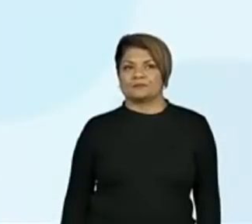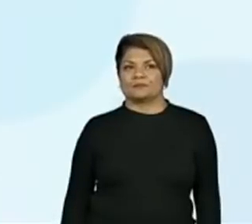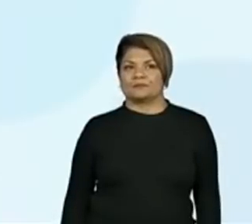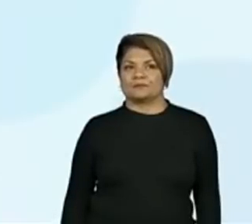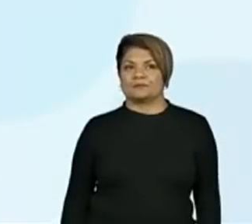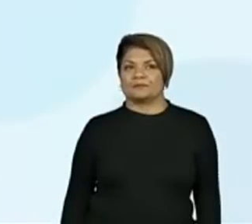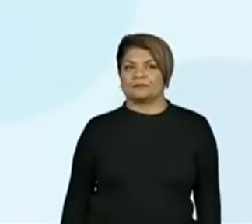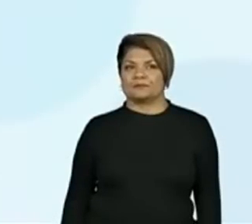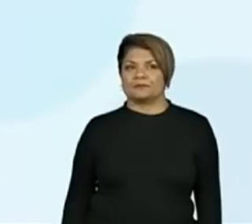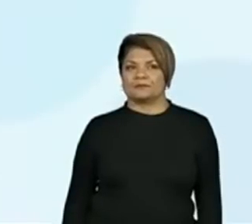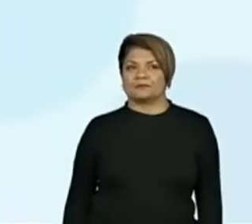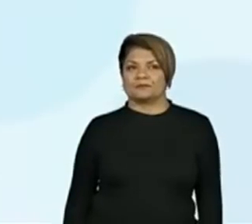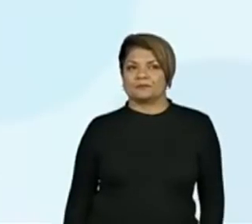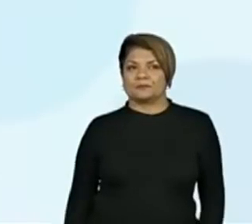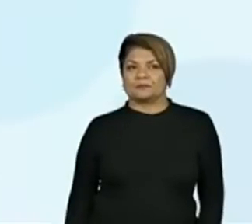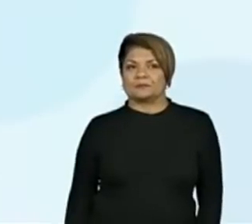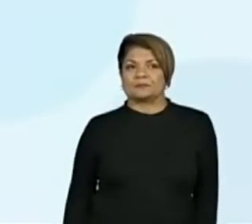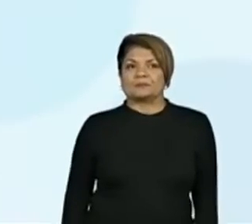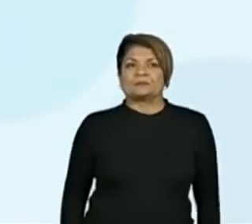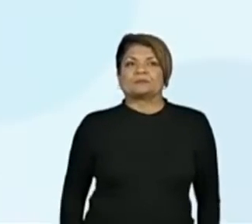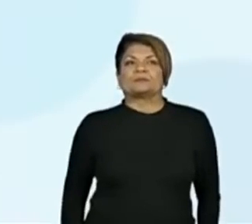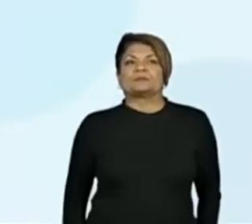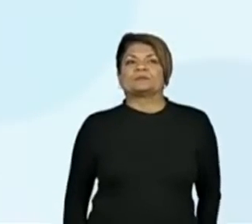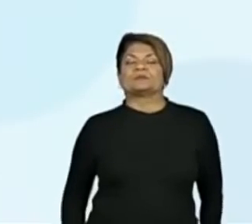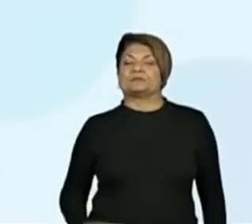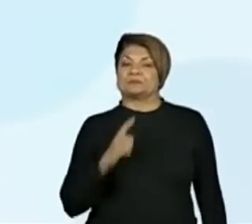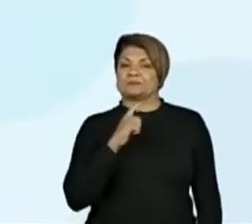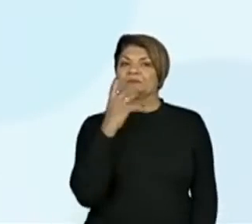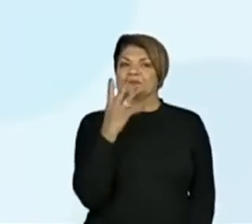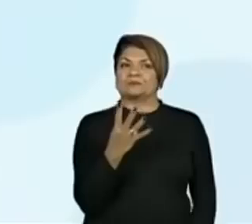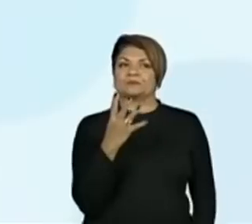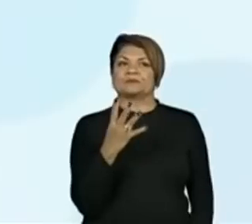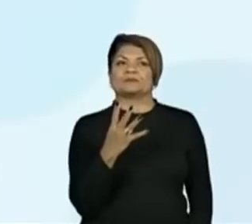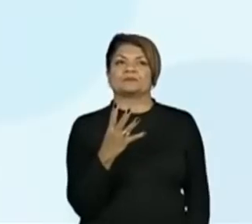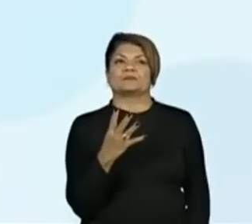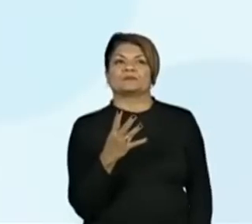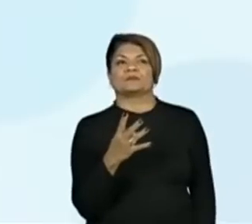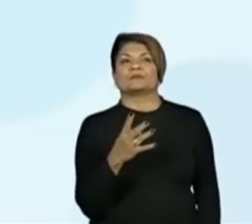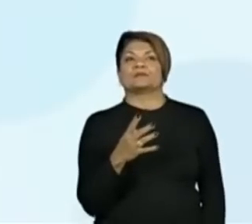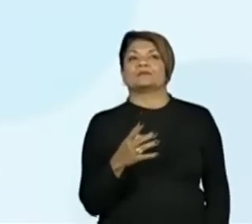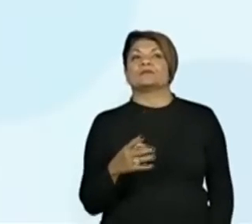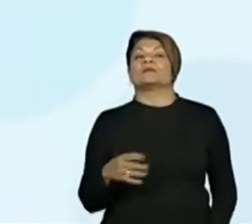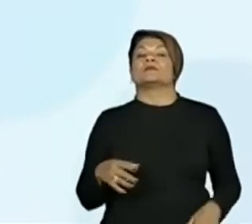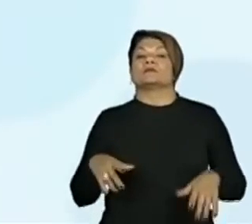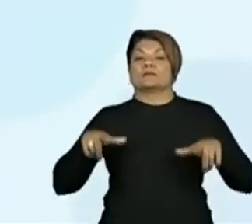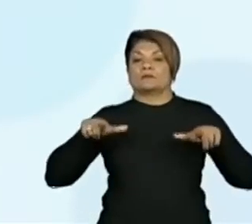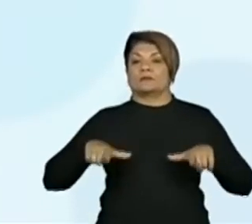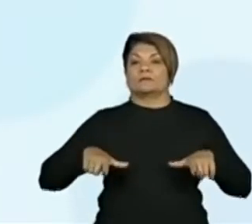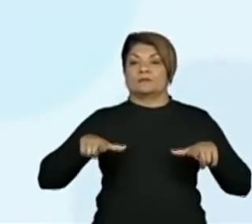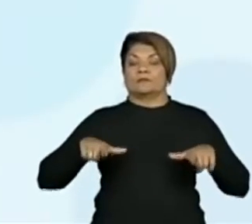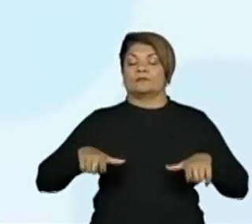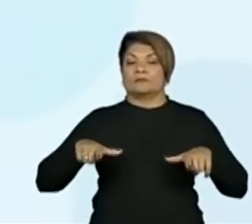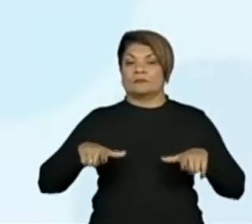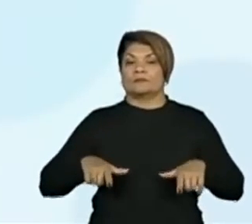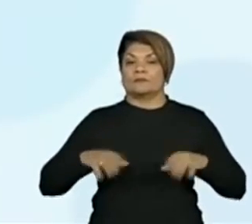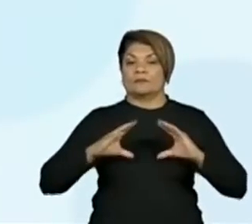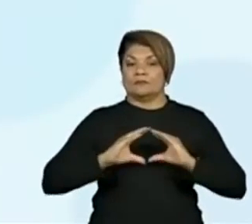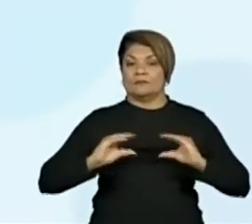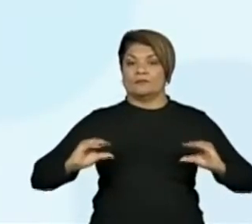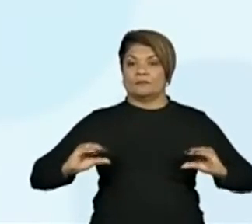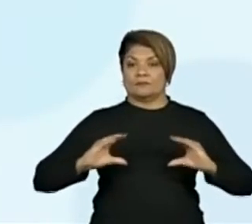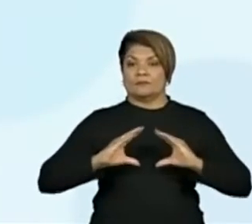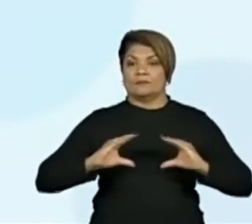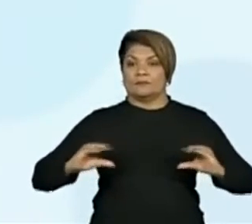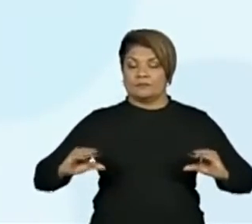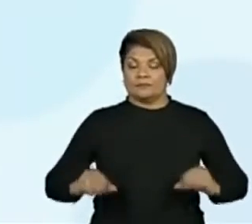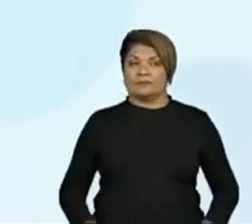Três. E aqui? Quatro. Esse aqui não é, ó. Esse aqui não é porque ele é um, ele é mais é alongado. É um bloco retangular. Aí